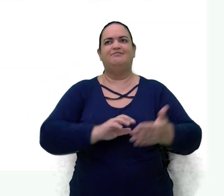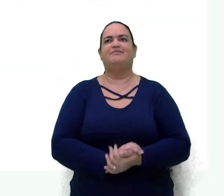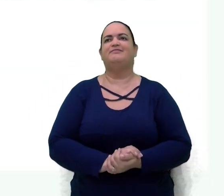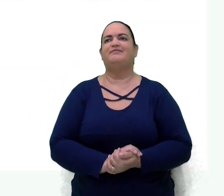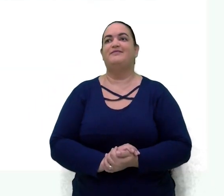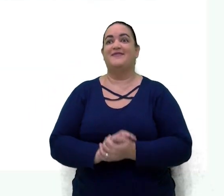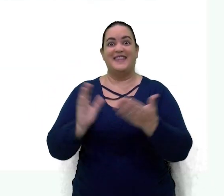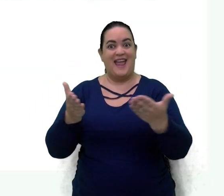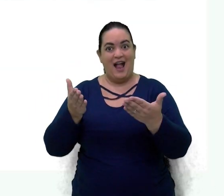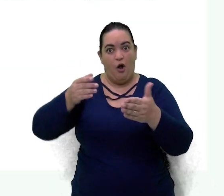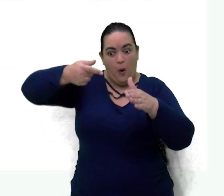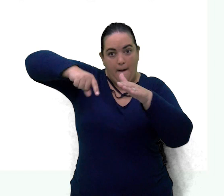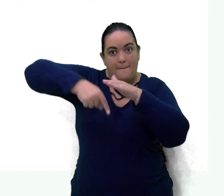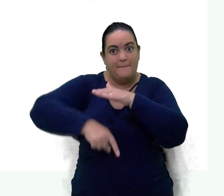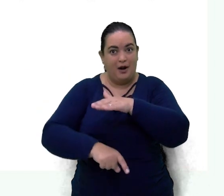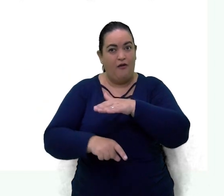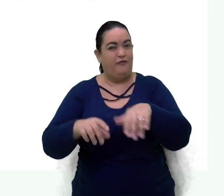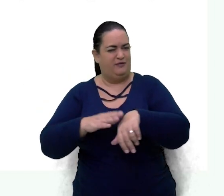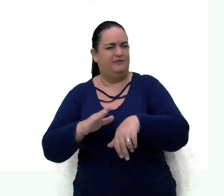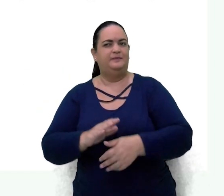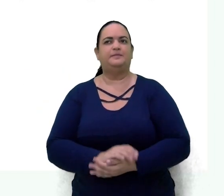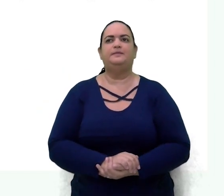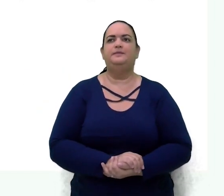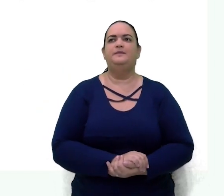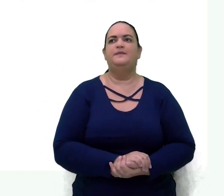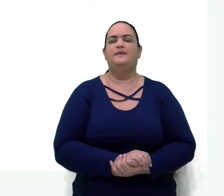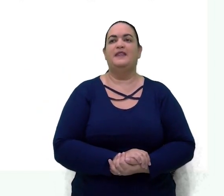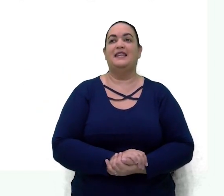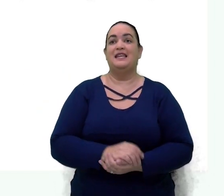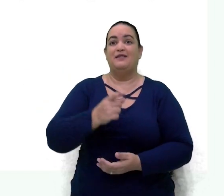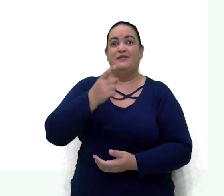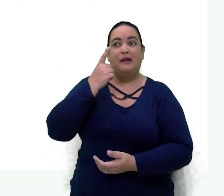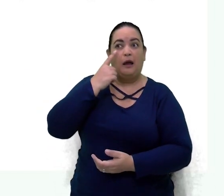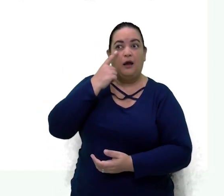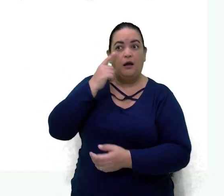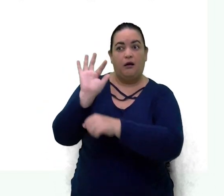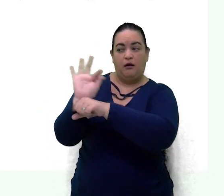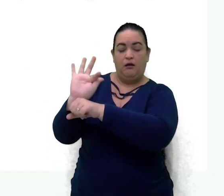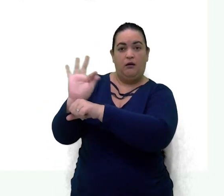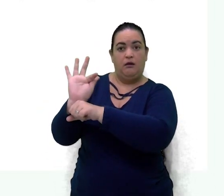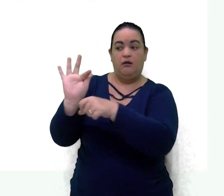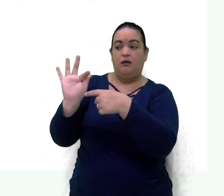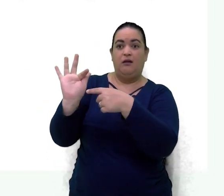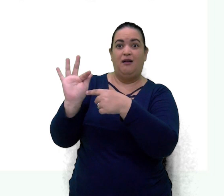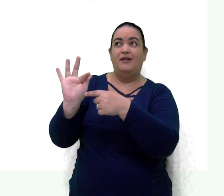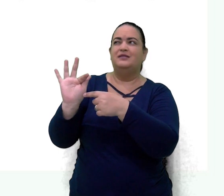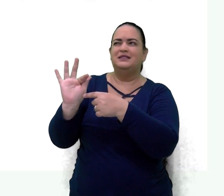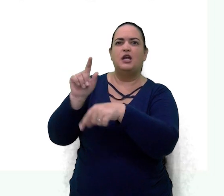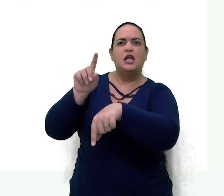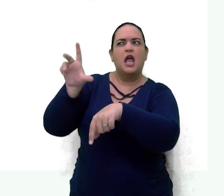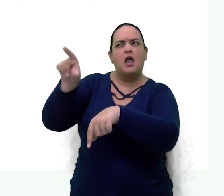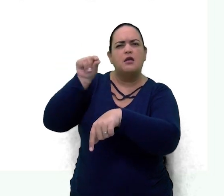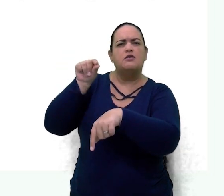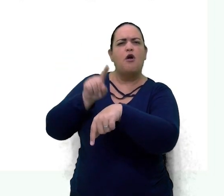Aprofundando. De acordo com as suas impressões, reproduz uma cena do filme O Macaco Homem. Aquela